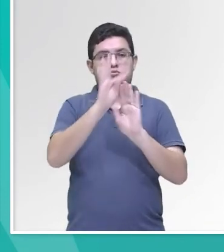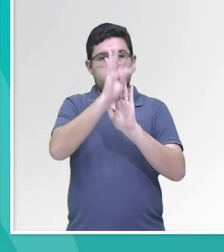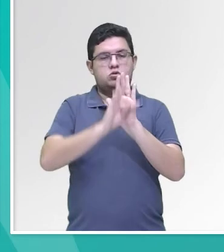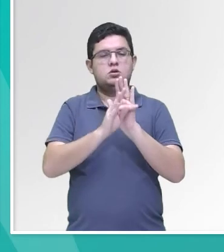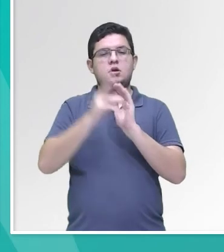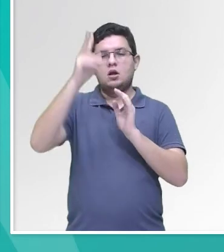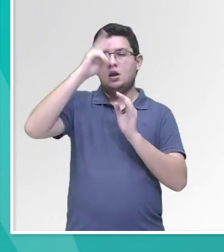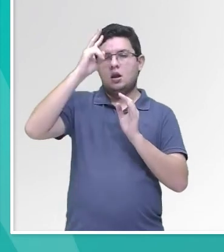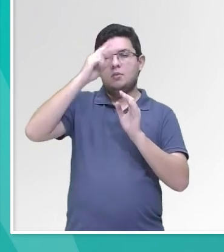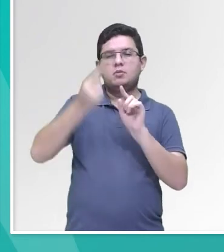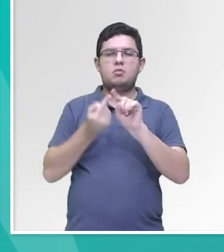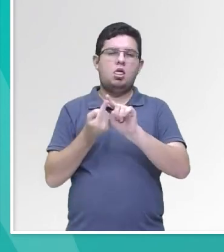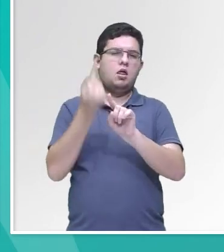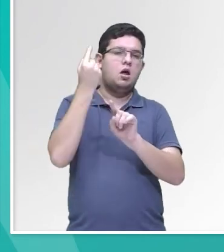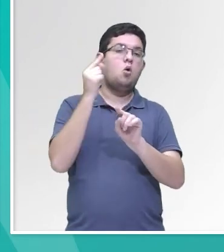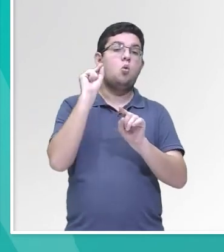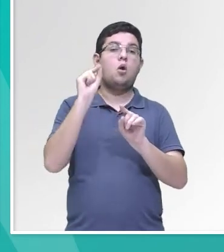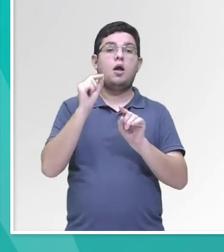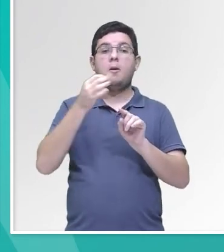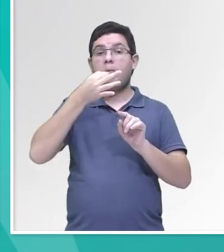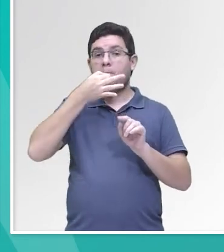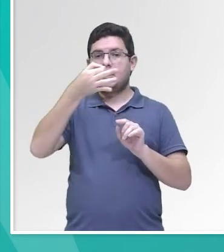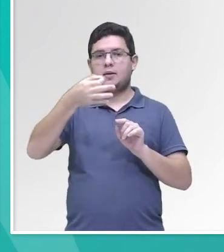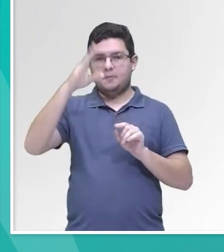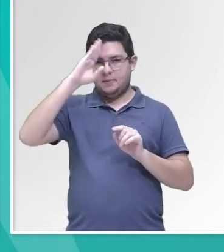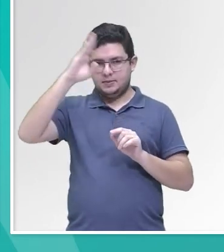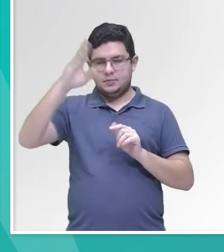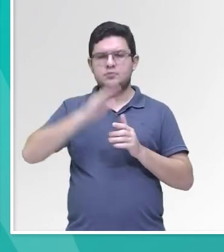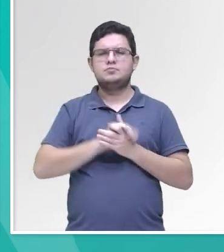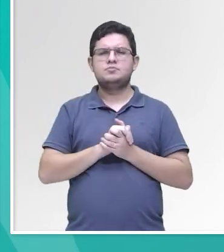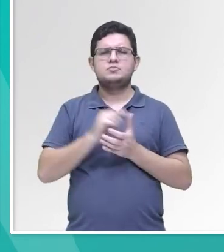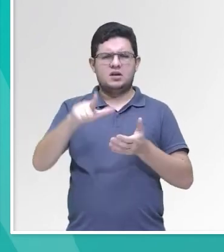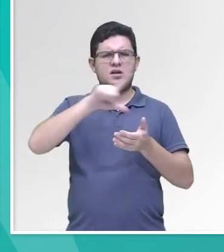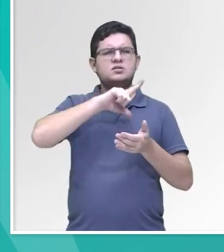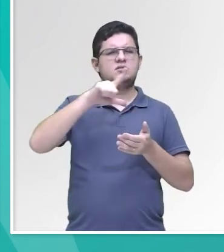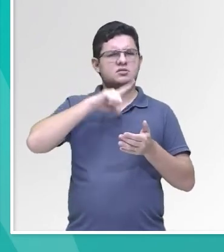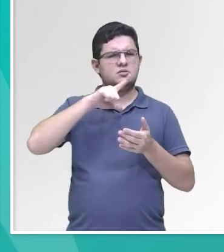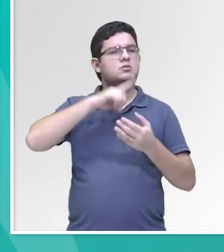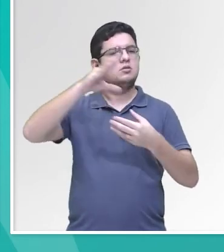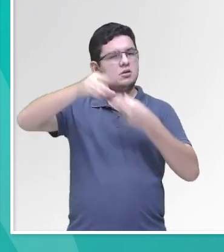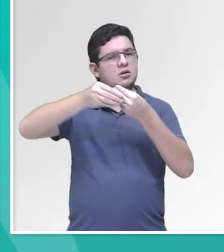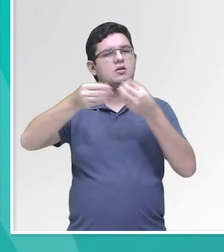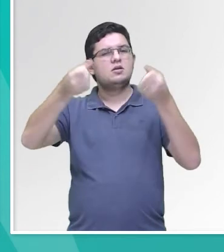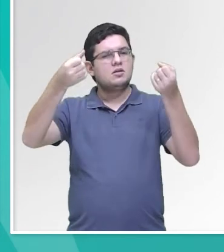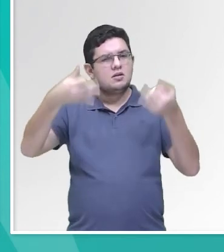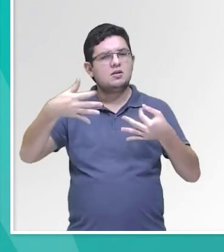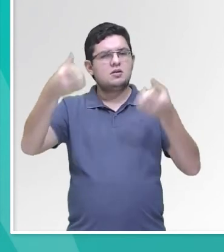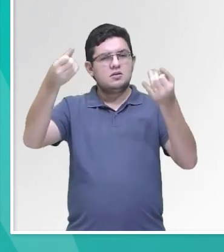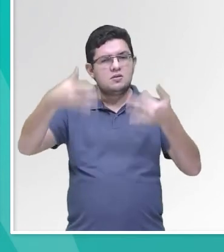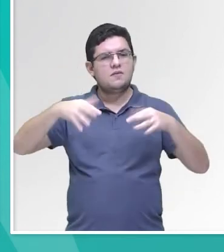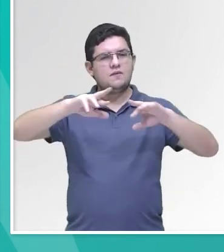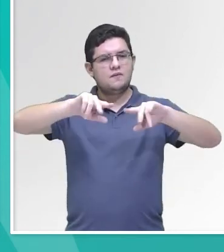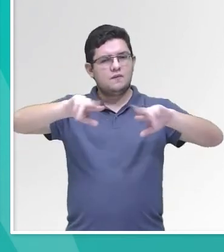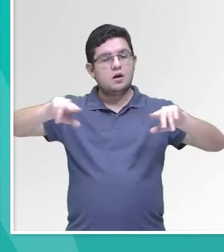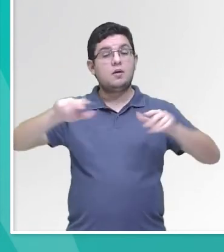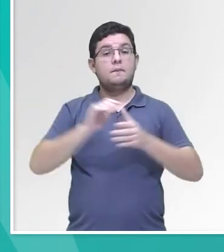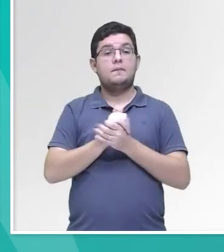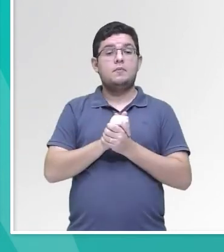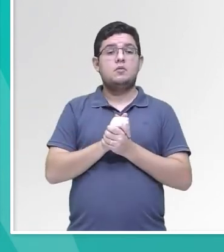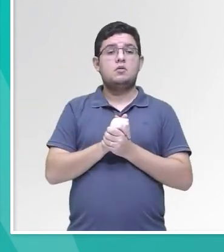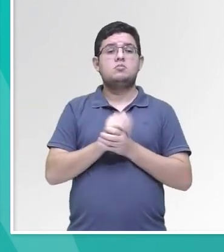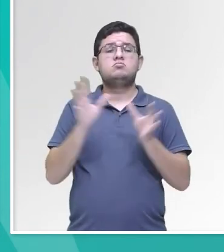tese central, agora já respaldada pelos argumentos desenvolvidos ao longo do texto. Pode apresentar